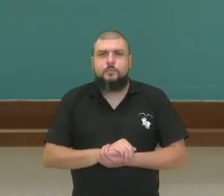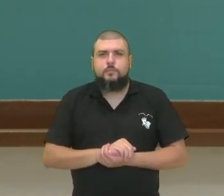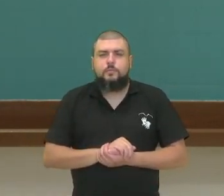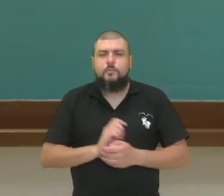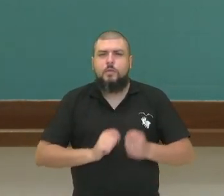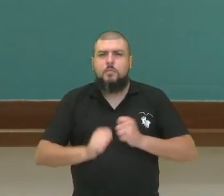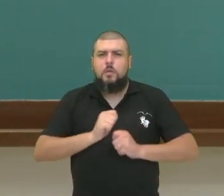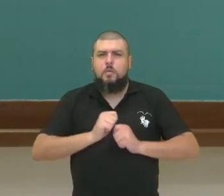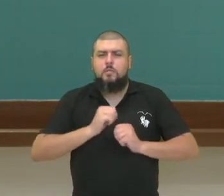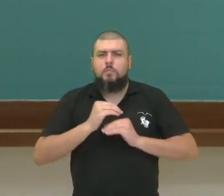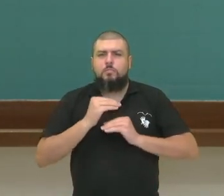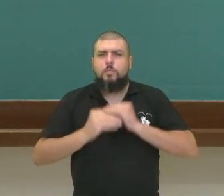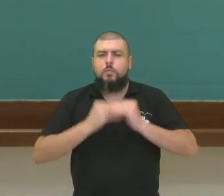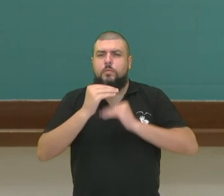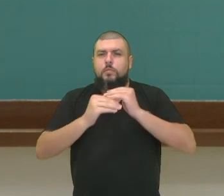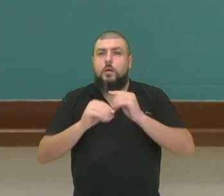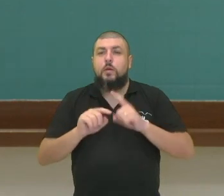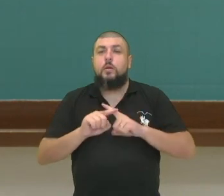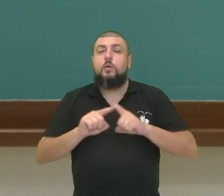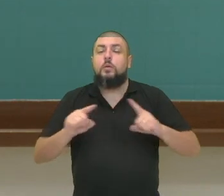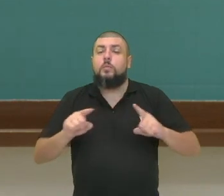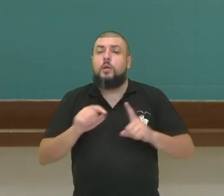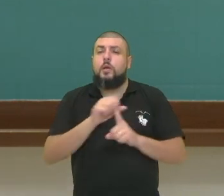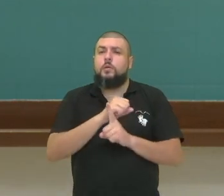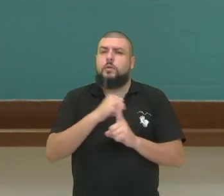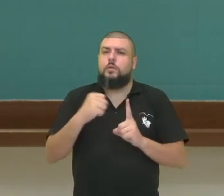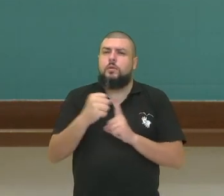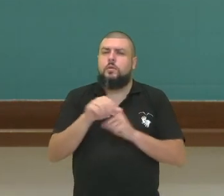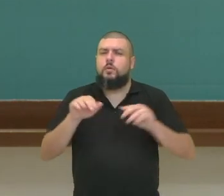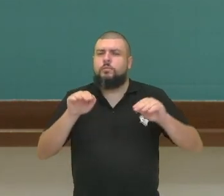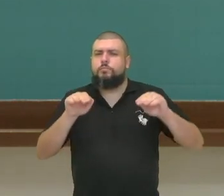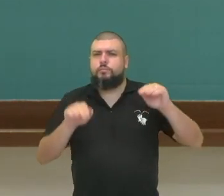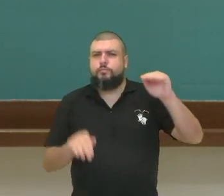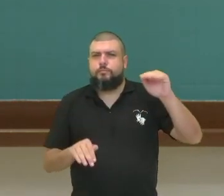também um grande aumento da desigualdade social no Brasil.